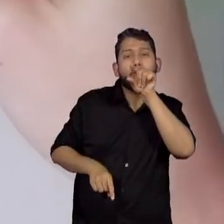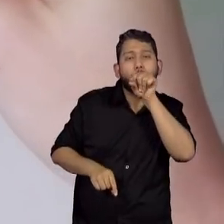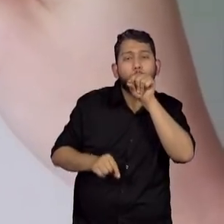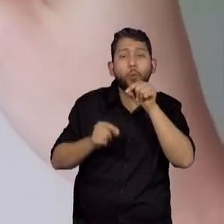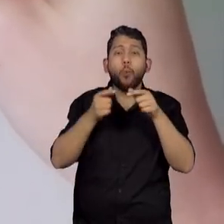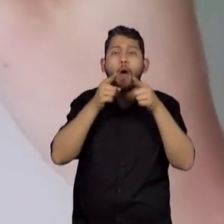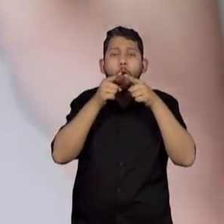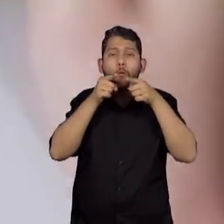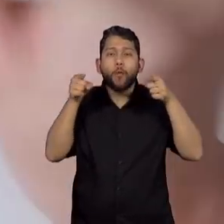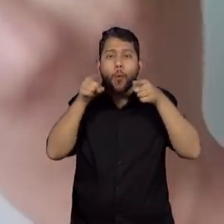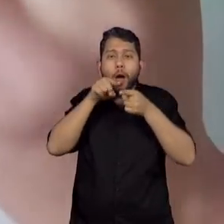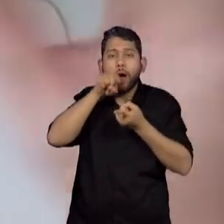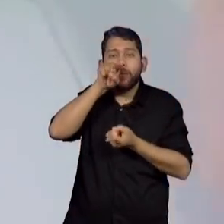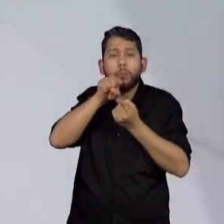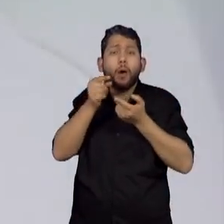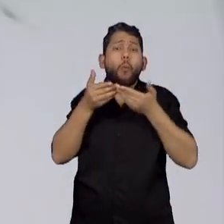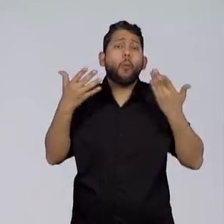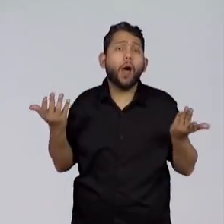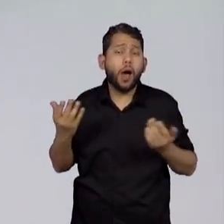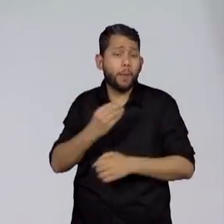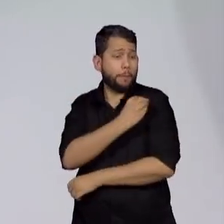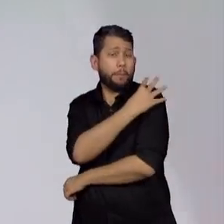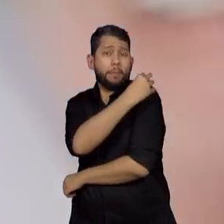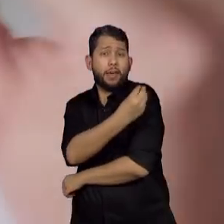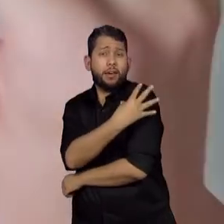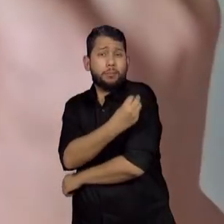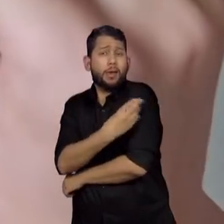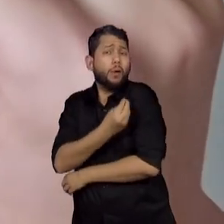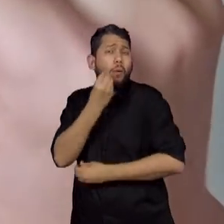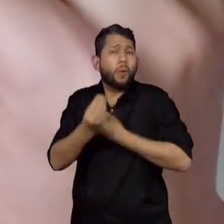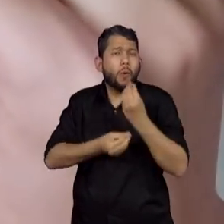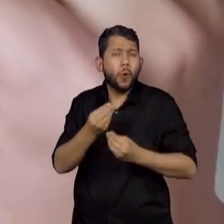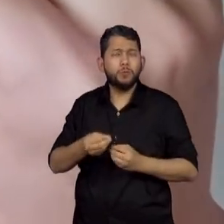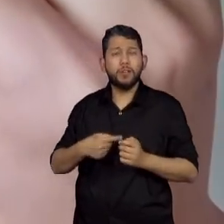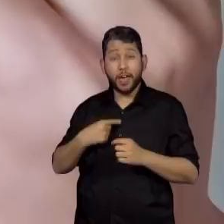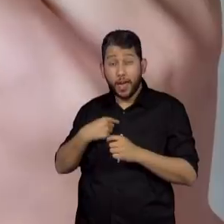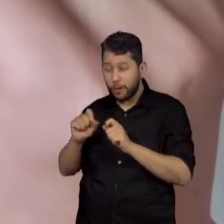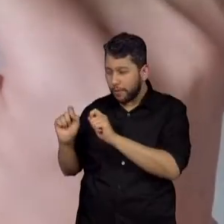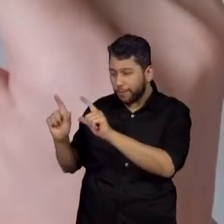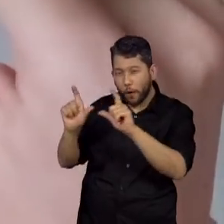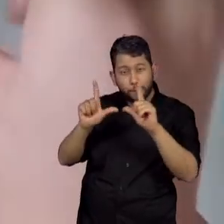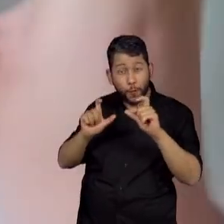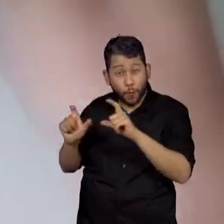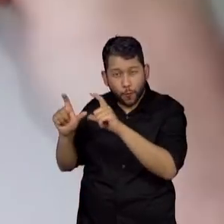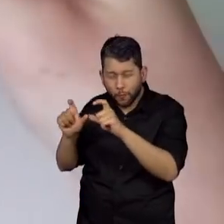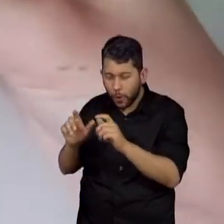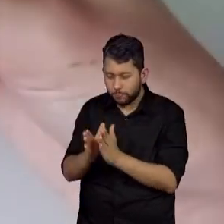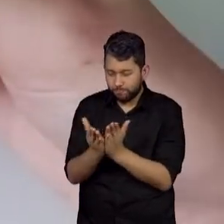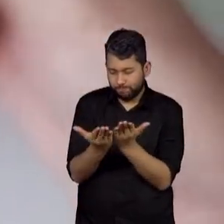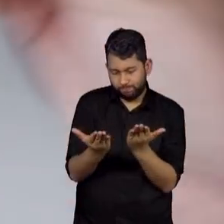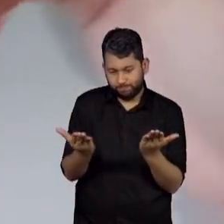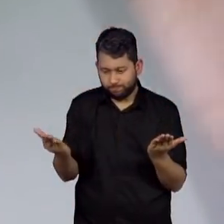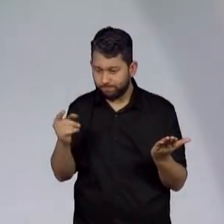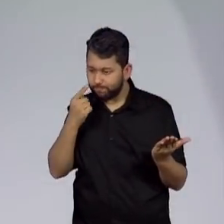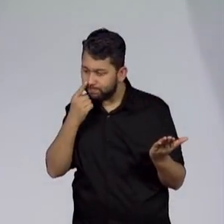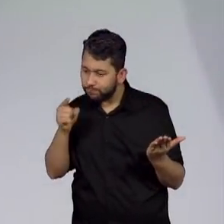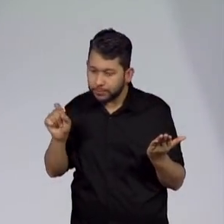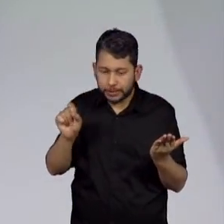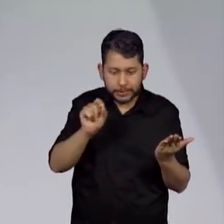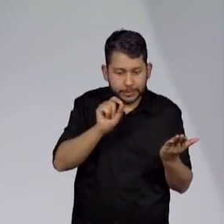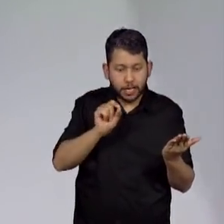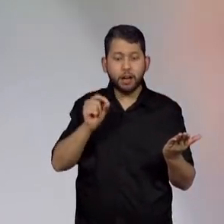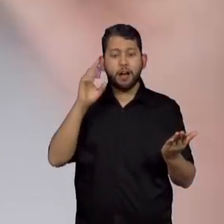tudo mais. Você passa assim, horas e horas debruçada sobre várias imagens daquela ave, pesquisando